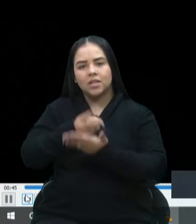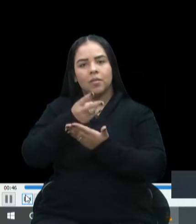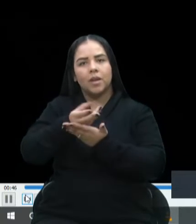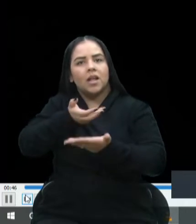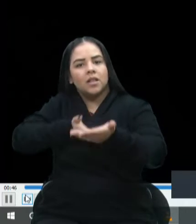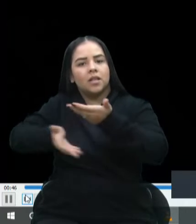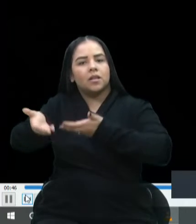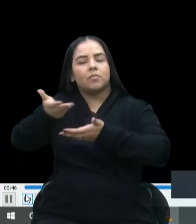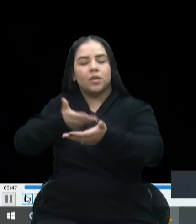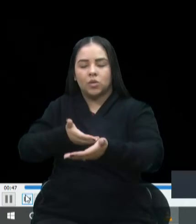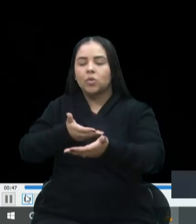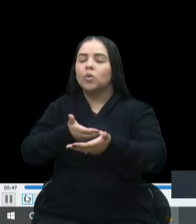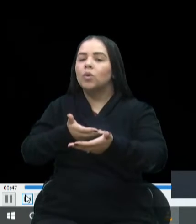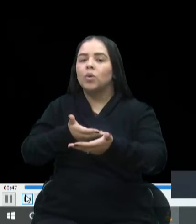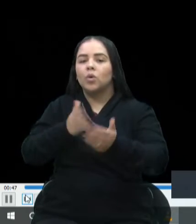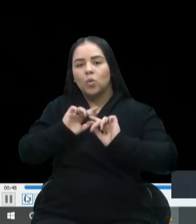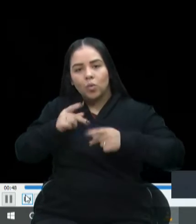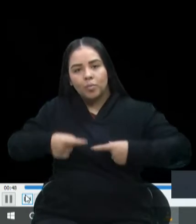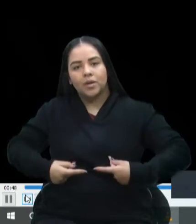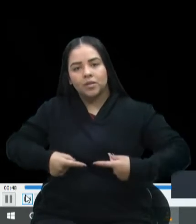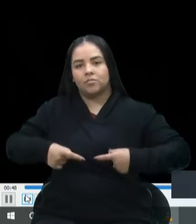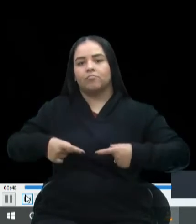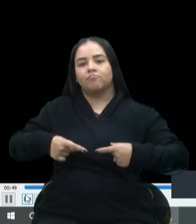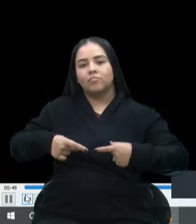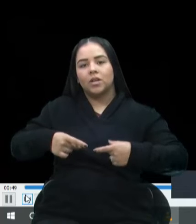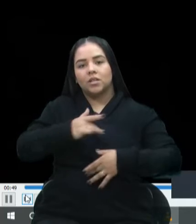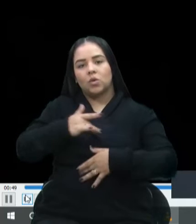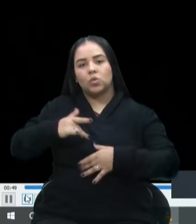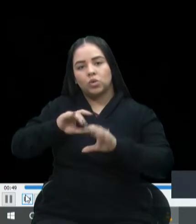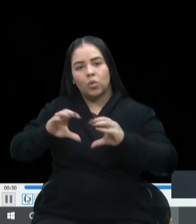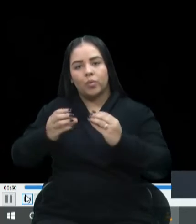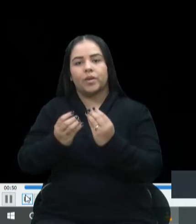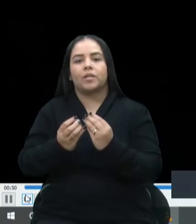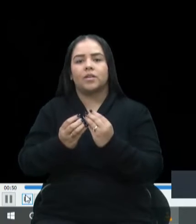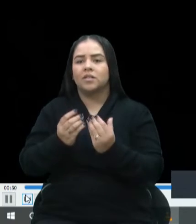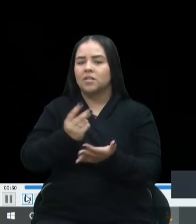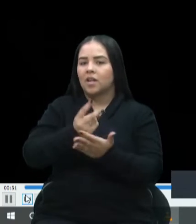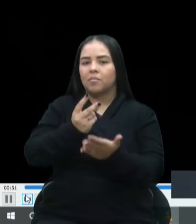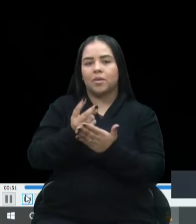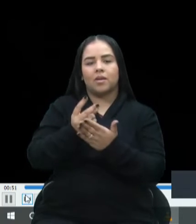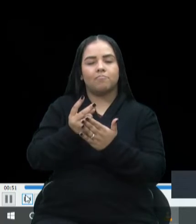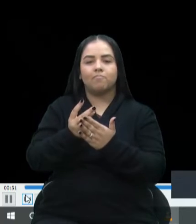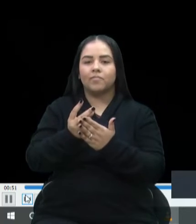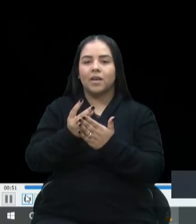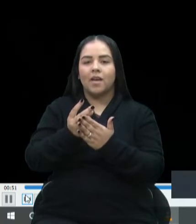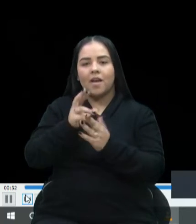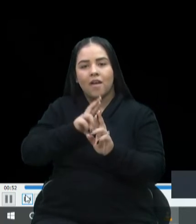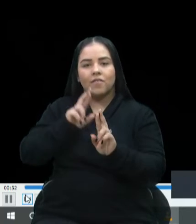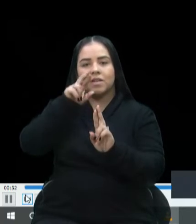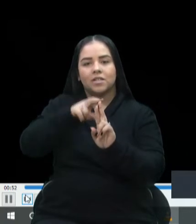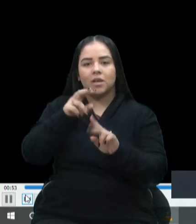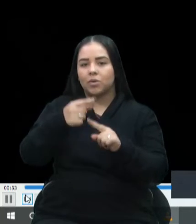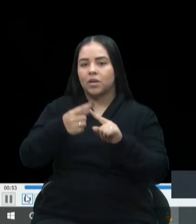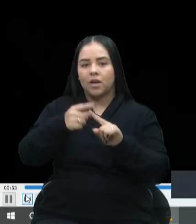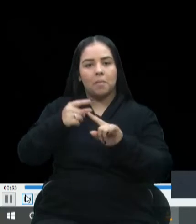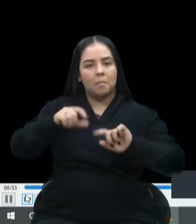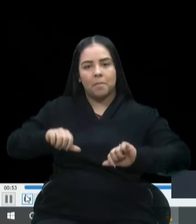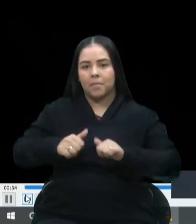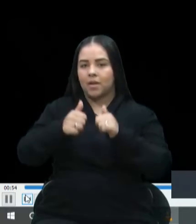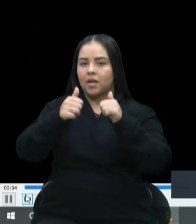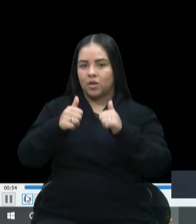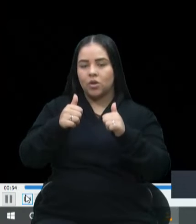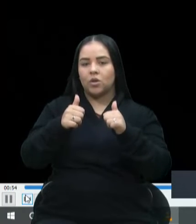à saúde da comunidade. Destacando-se pela excelência dos serviços, tornou-se referência na Serra Gaúcha.